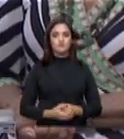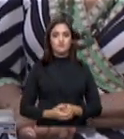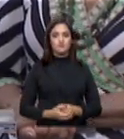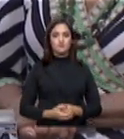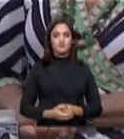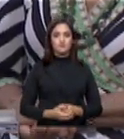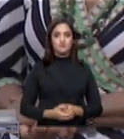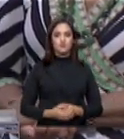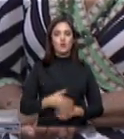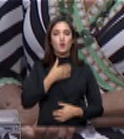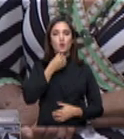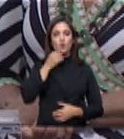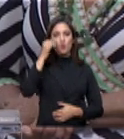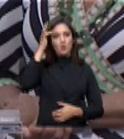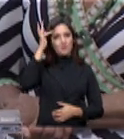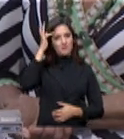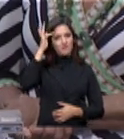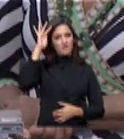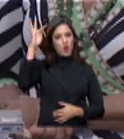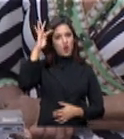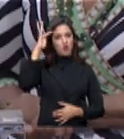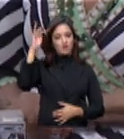O filósofo Edmund Burke,